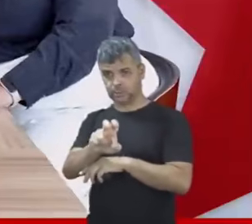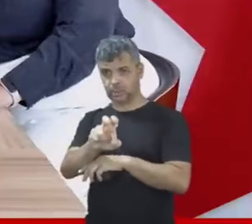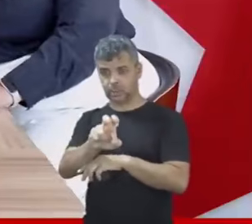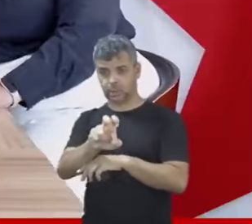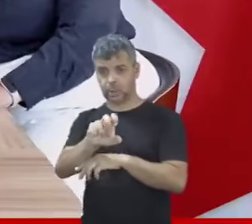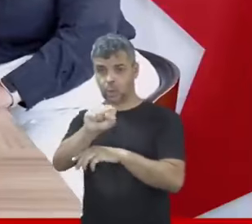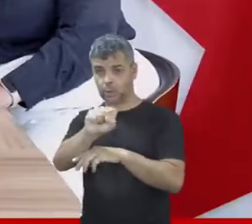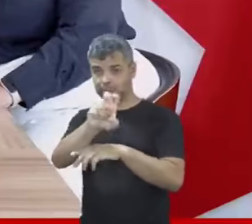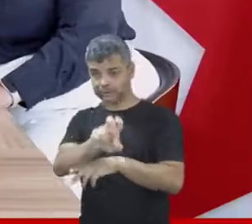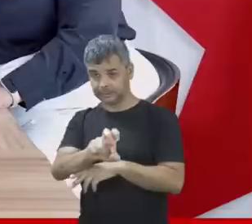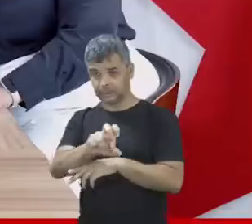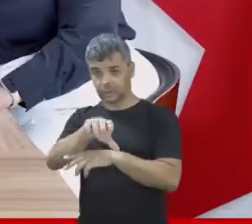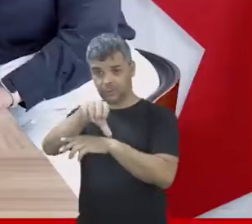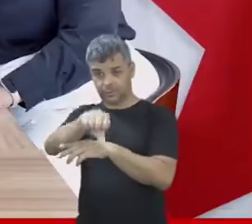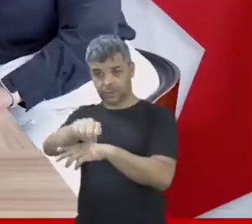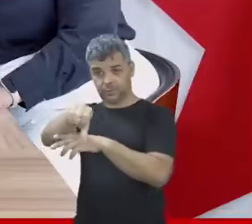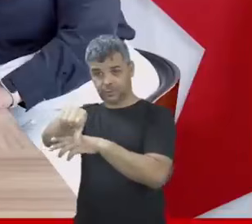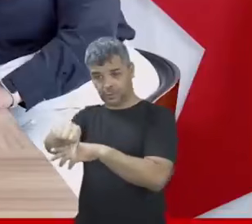agora, 85